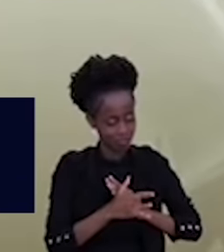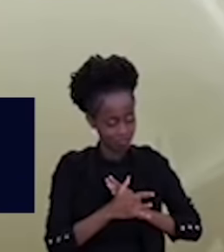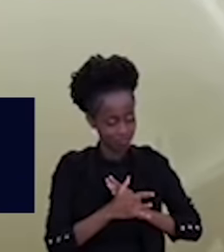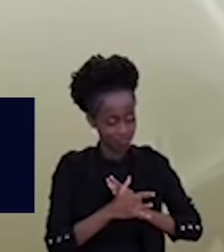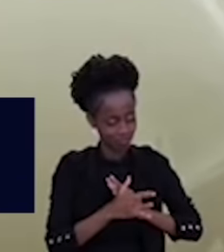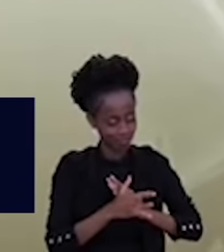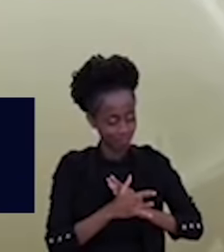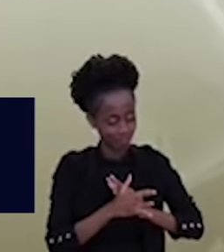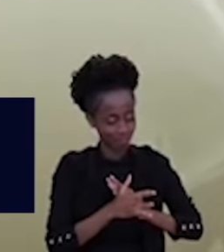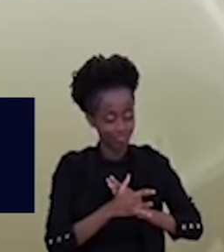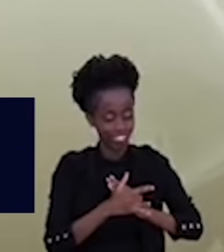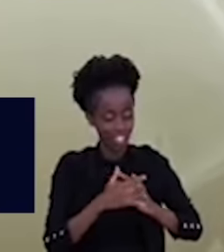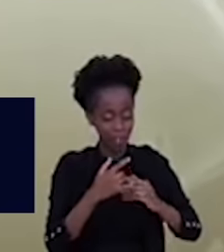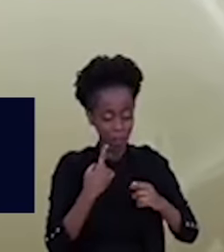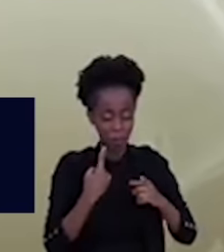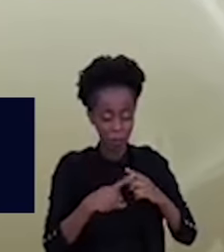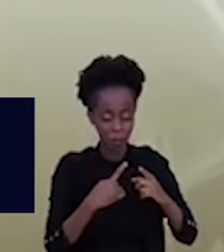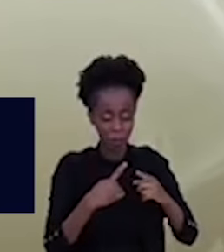no meu